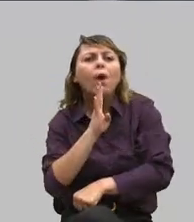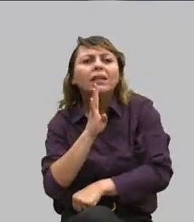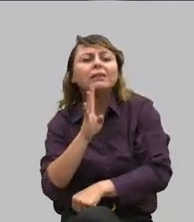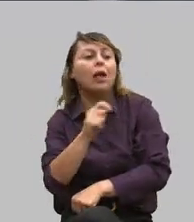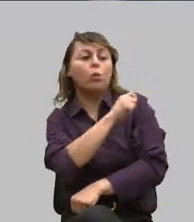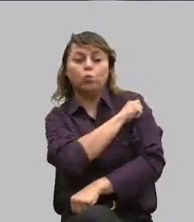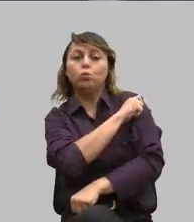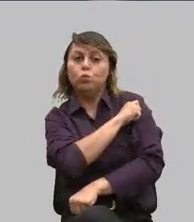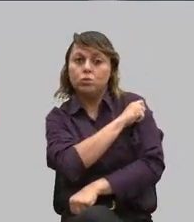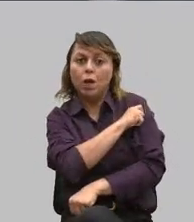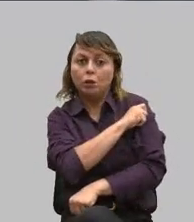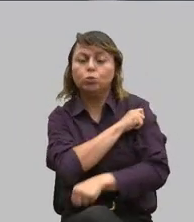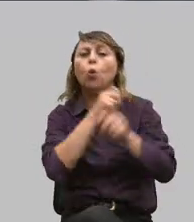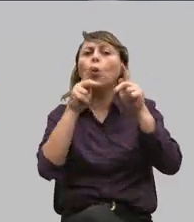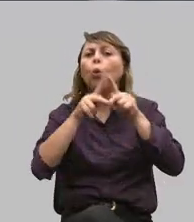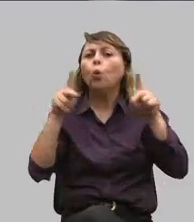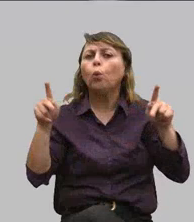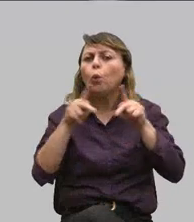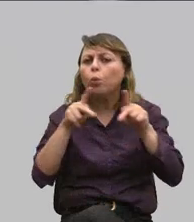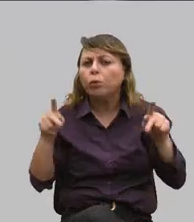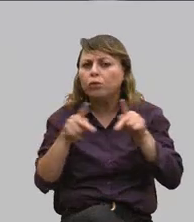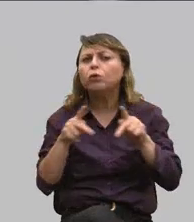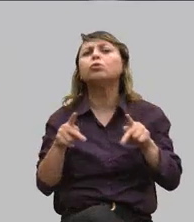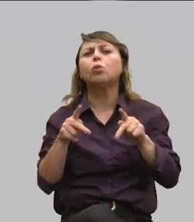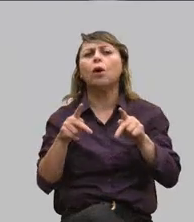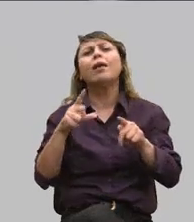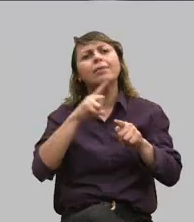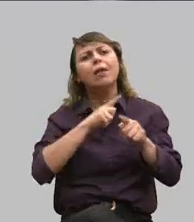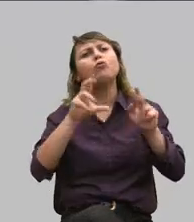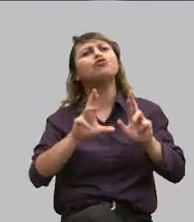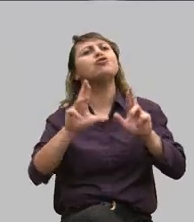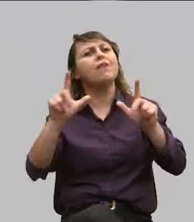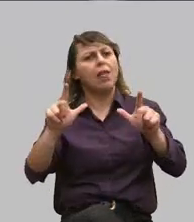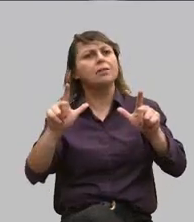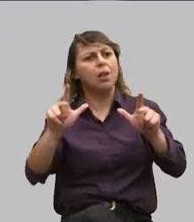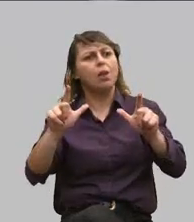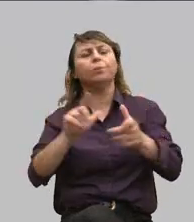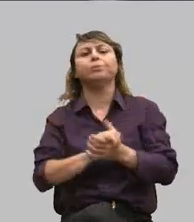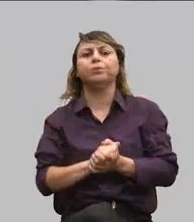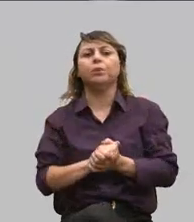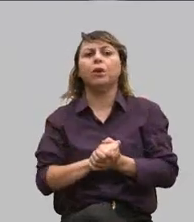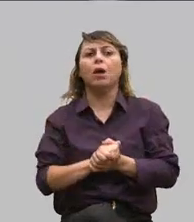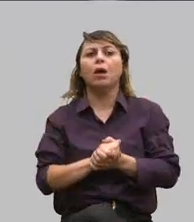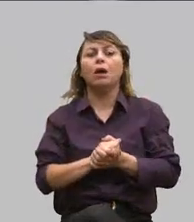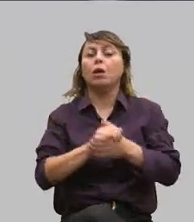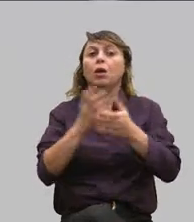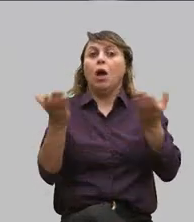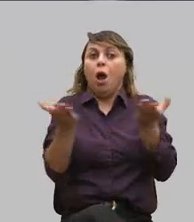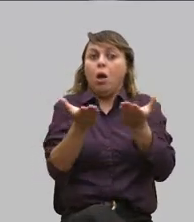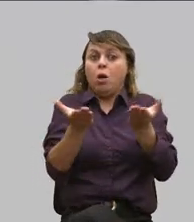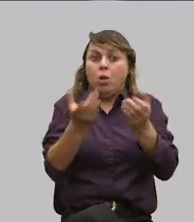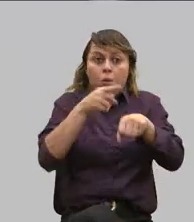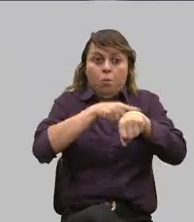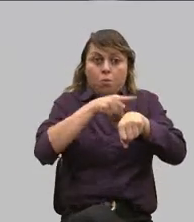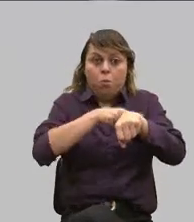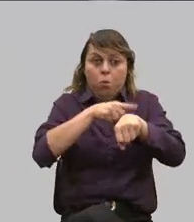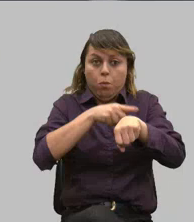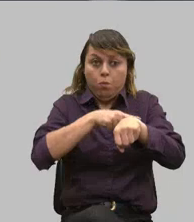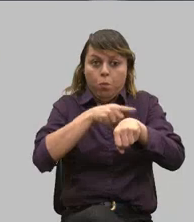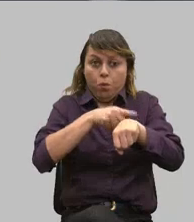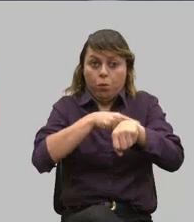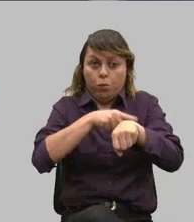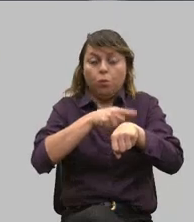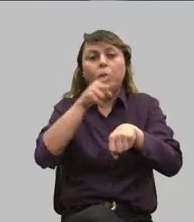alunos o professor ele tem um diferencial né nesse momento de est